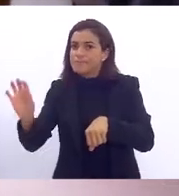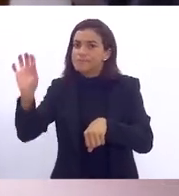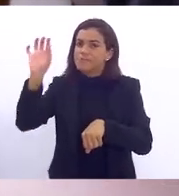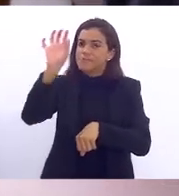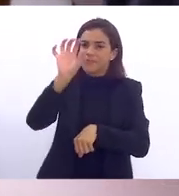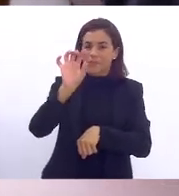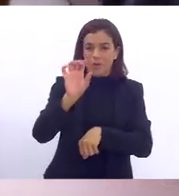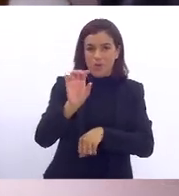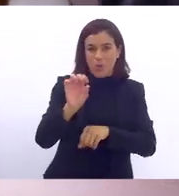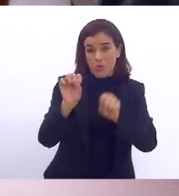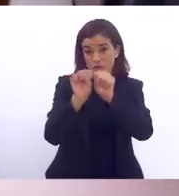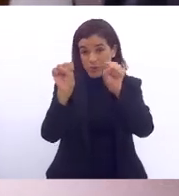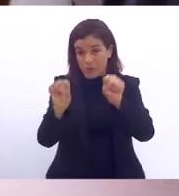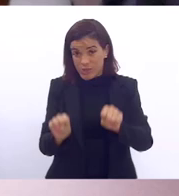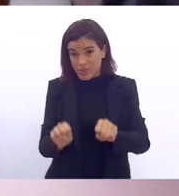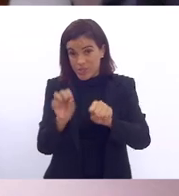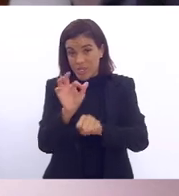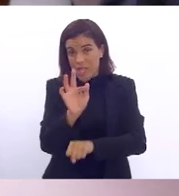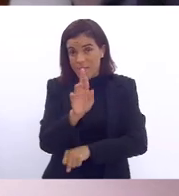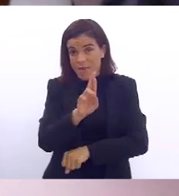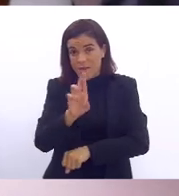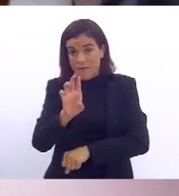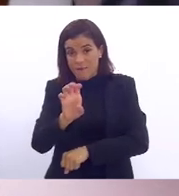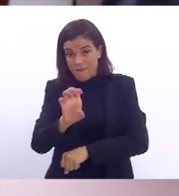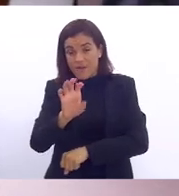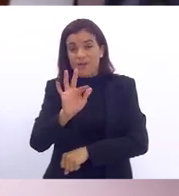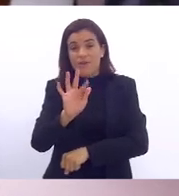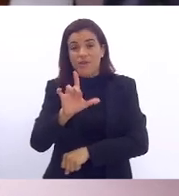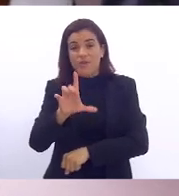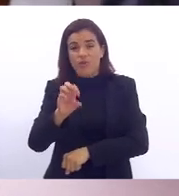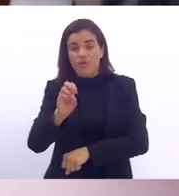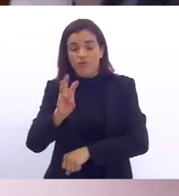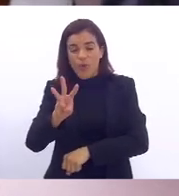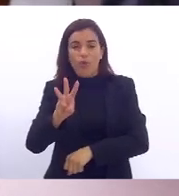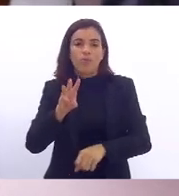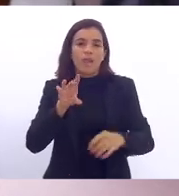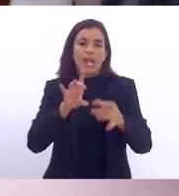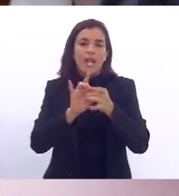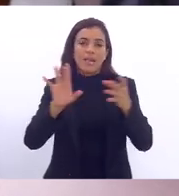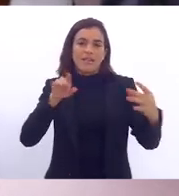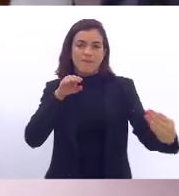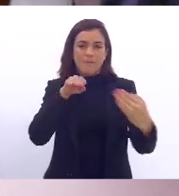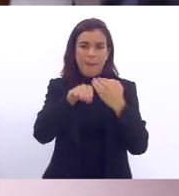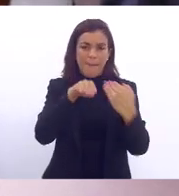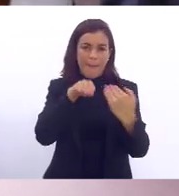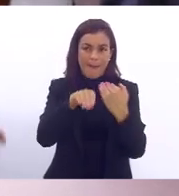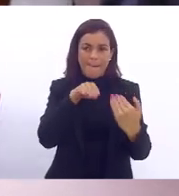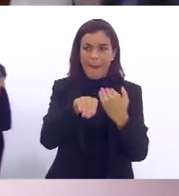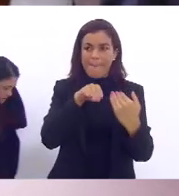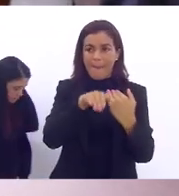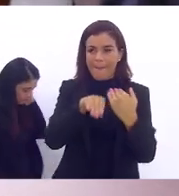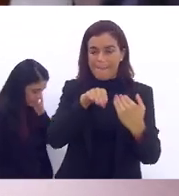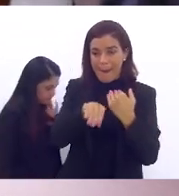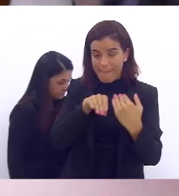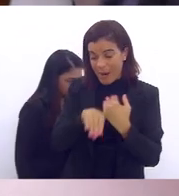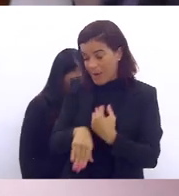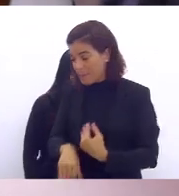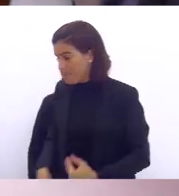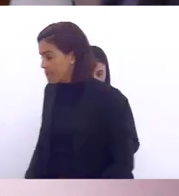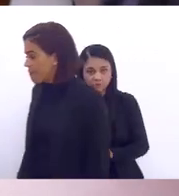Flow eh adotado já na Rio Santos como mencionado aqui anteriormente eh ele